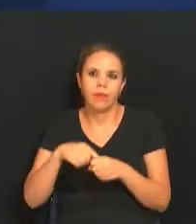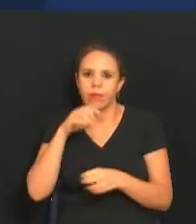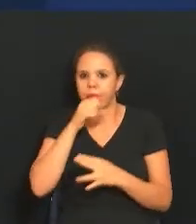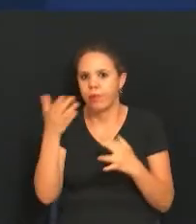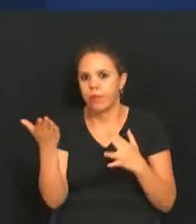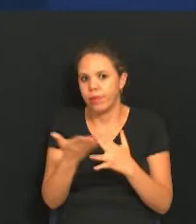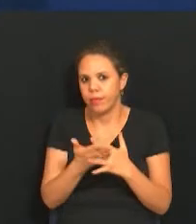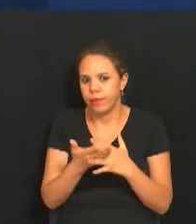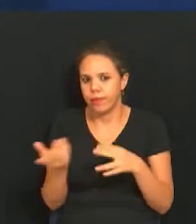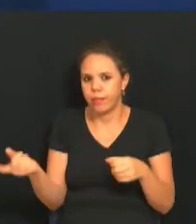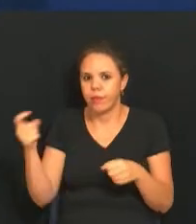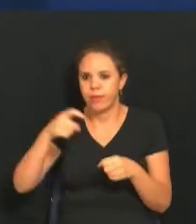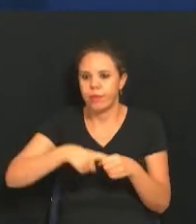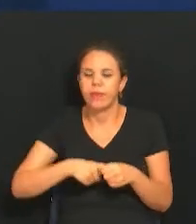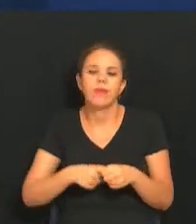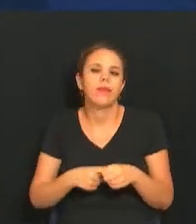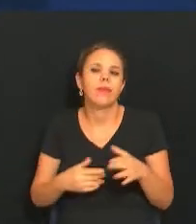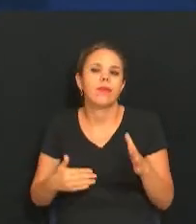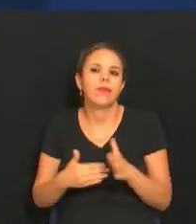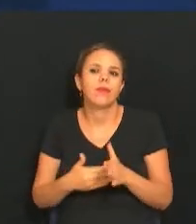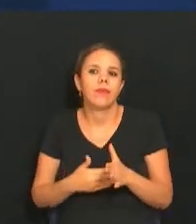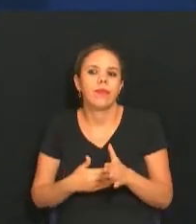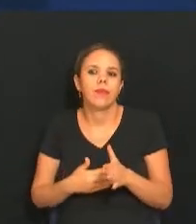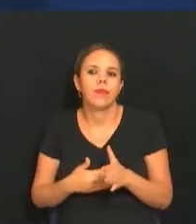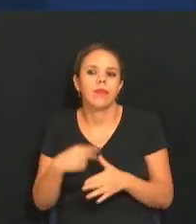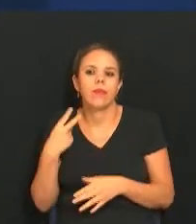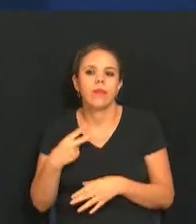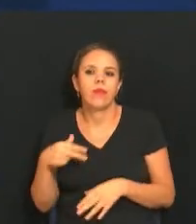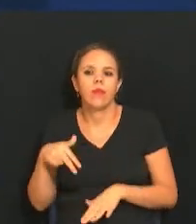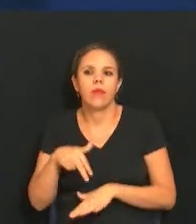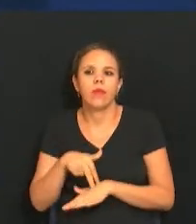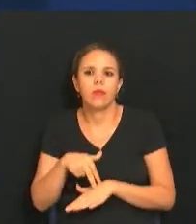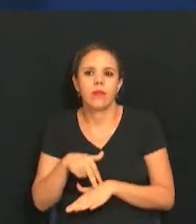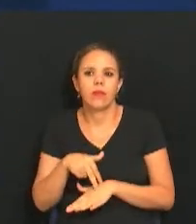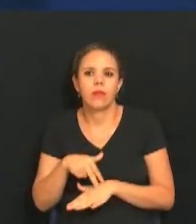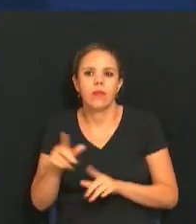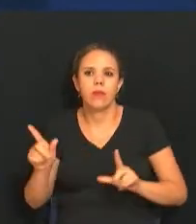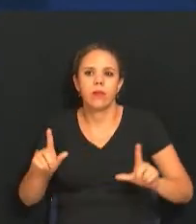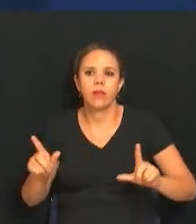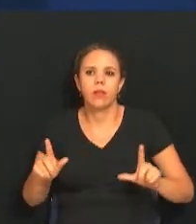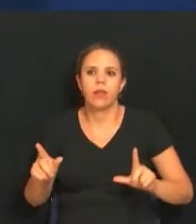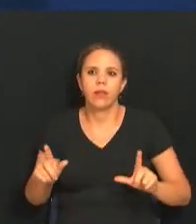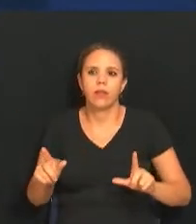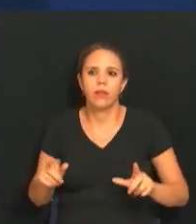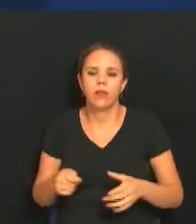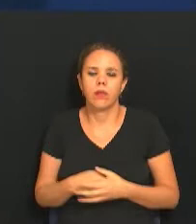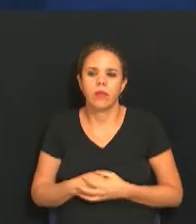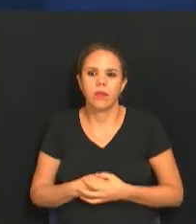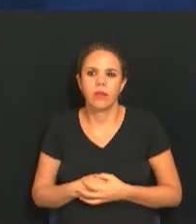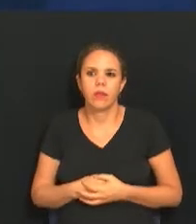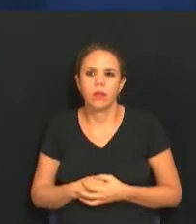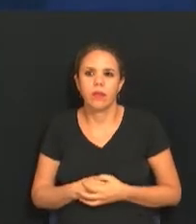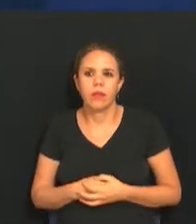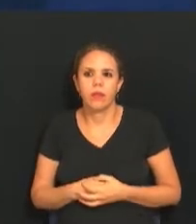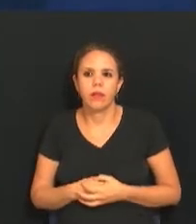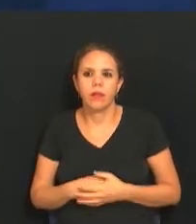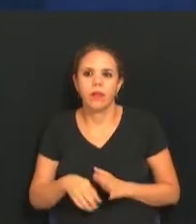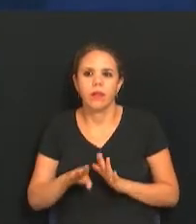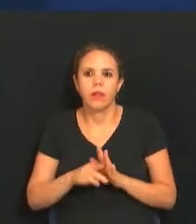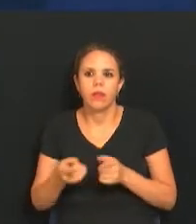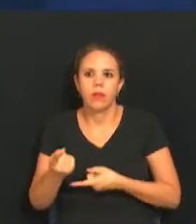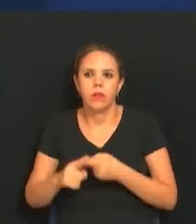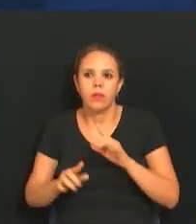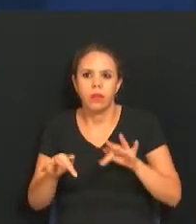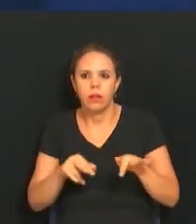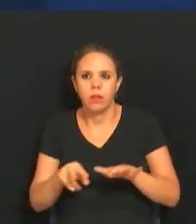um intervalo. No último bloco, tem mais um parlamentar aqui no estúdio participando do Em Pauta. E já está se programando para o final